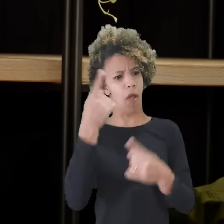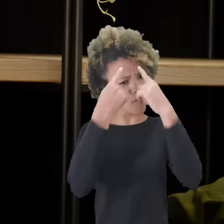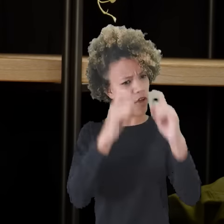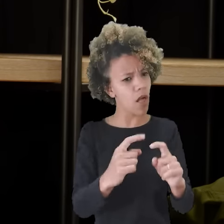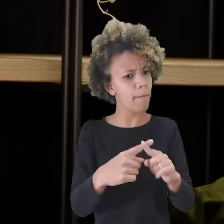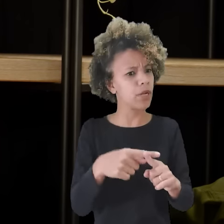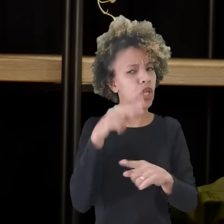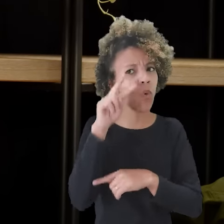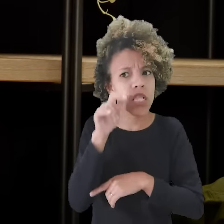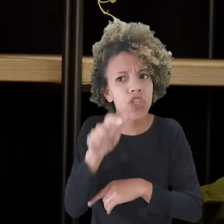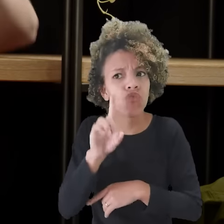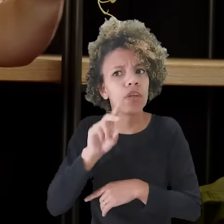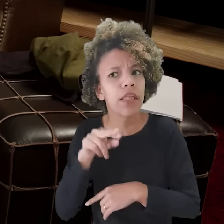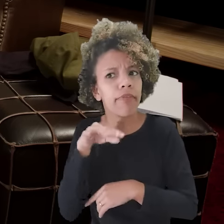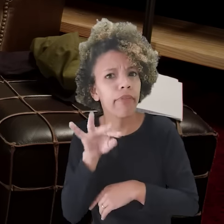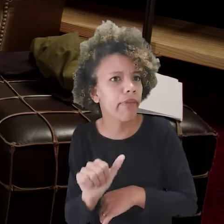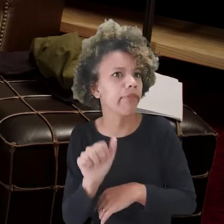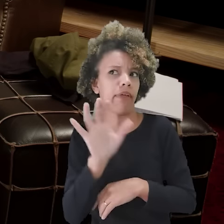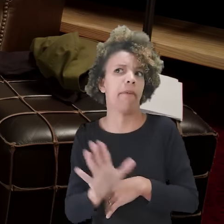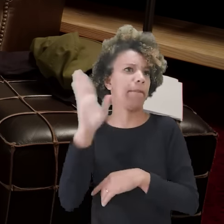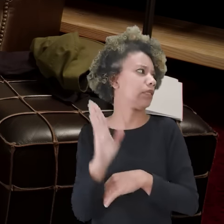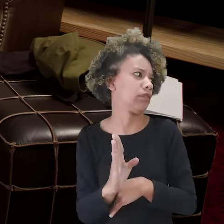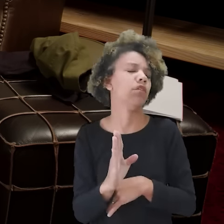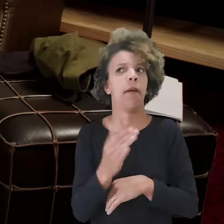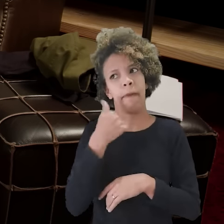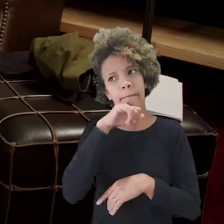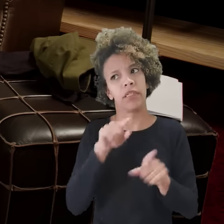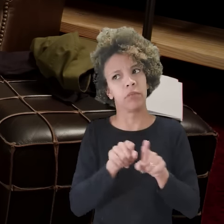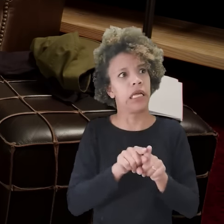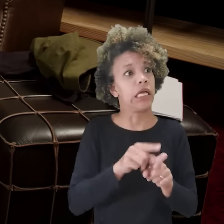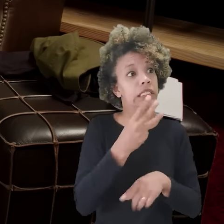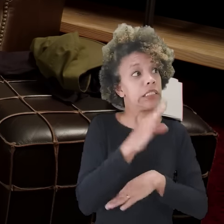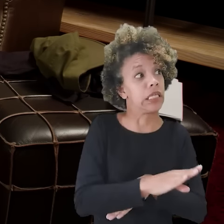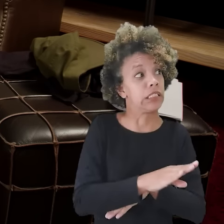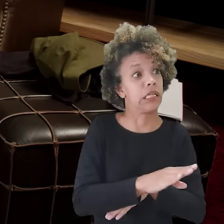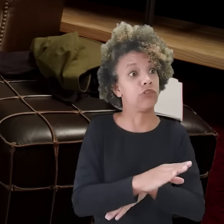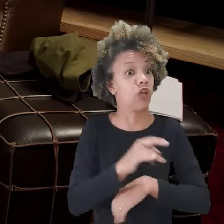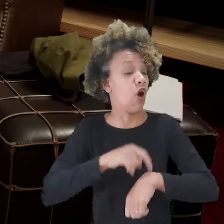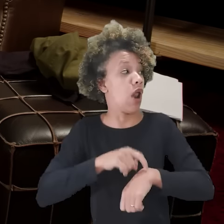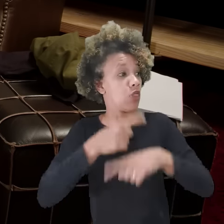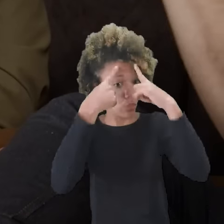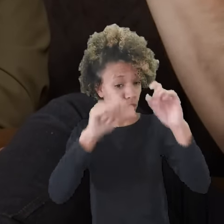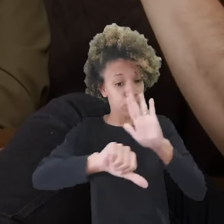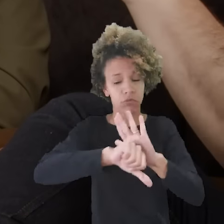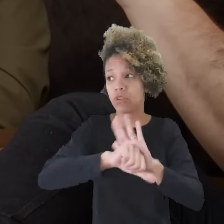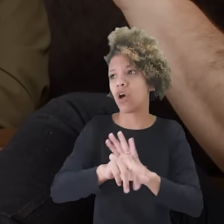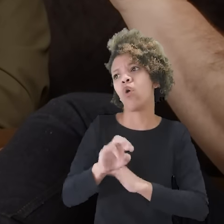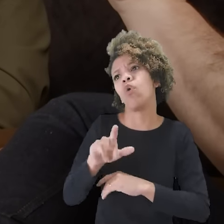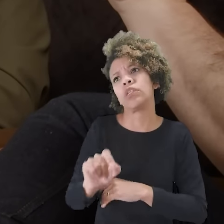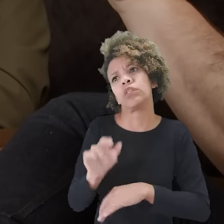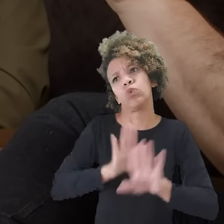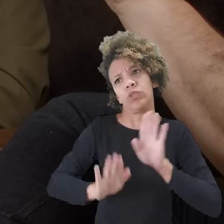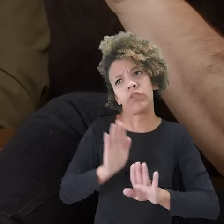eu vejo Datena e o Datena passou no Brasil inteiro então três da tarde às 5 da tarde o pessoal fala é o horário do crime de São Paulo Rodrigo cuidado